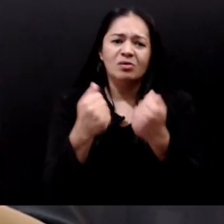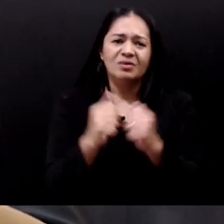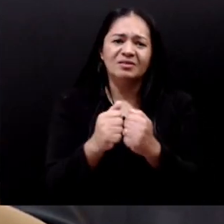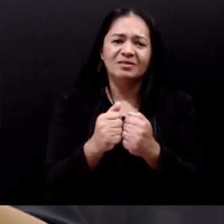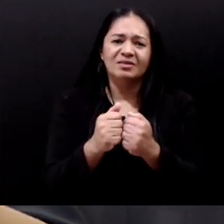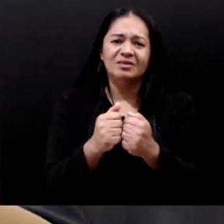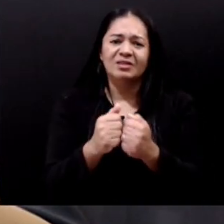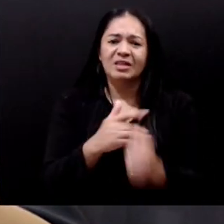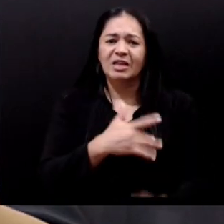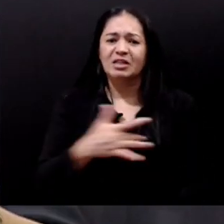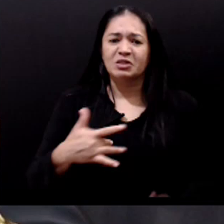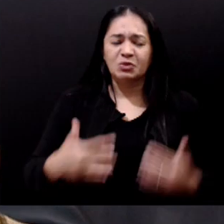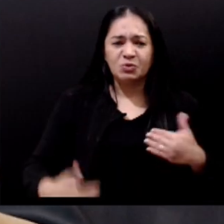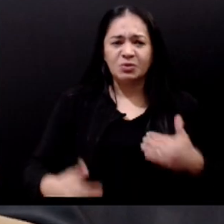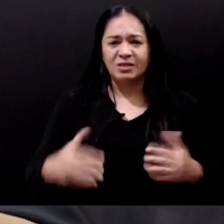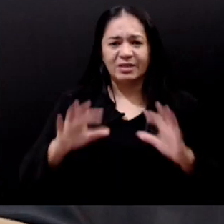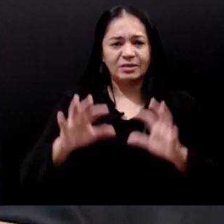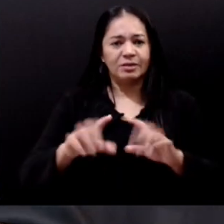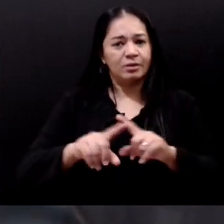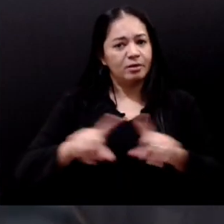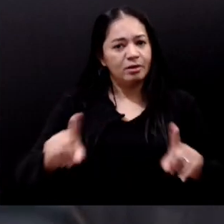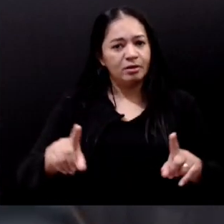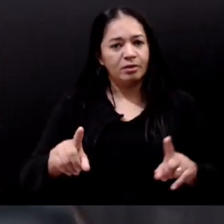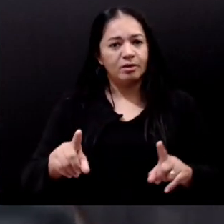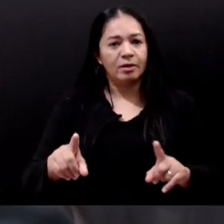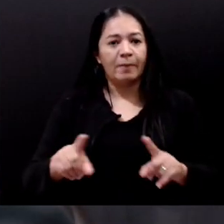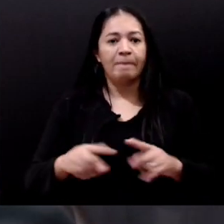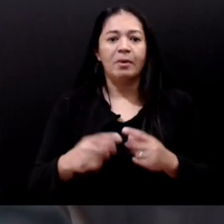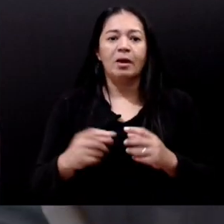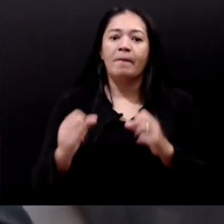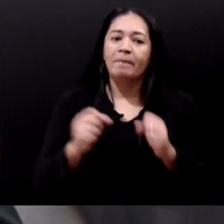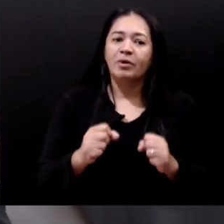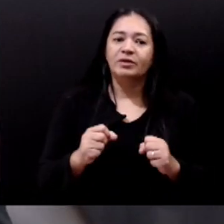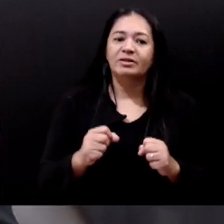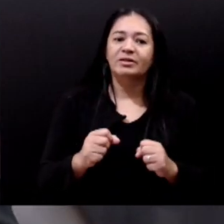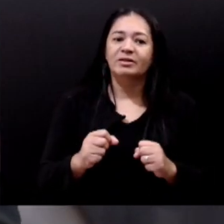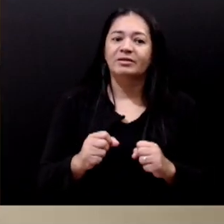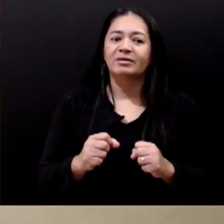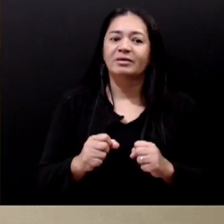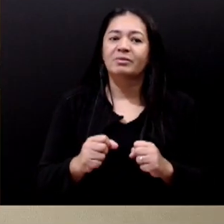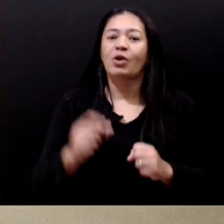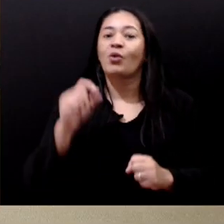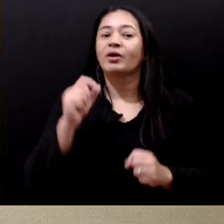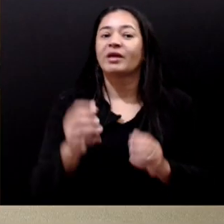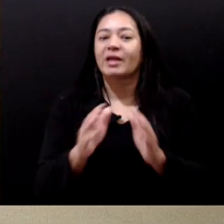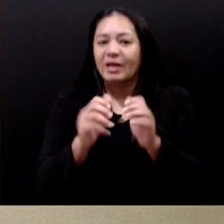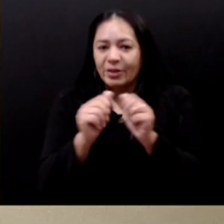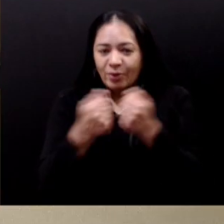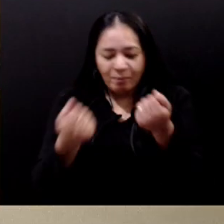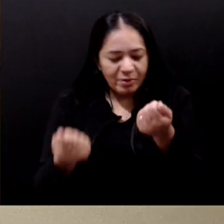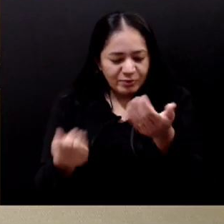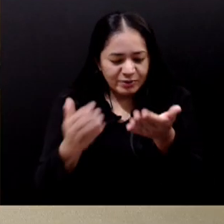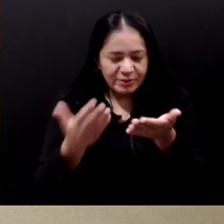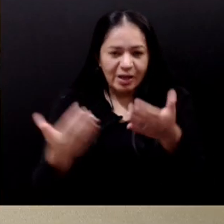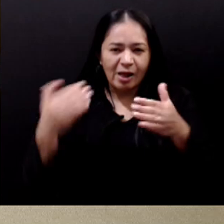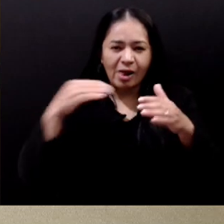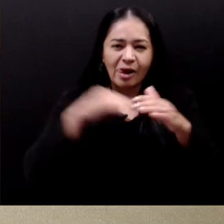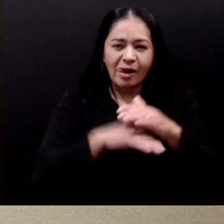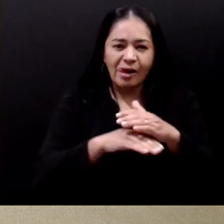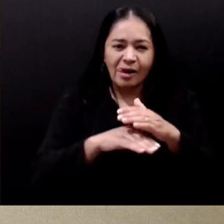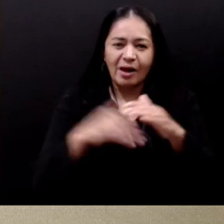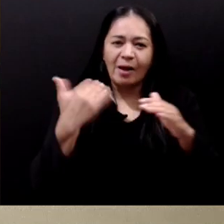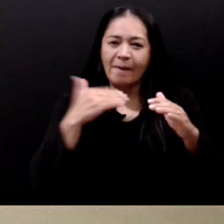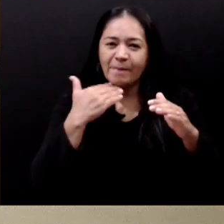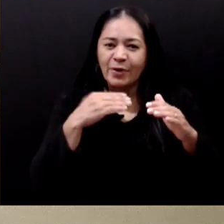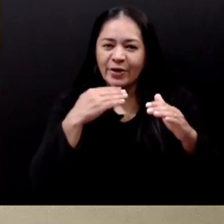dessa forma. Pode talvez ser o que a gente tá enfiando lá dentro desse pãozinho, um Bota monte um ovinho lá e de pronto, mortadela, né?